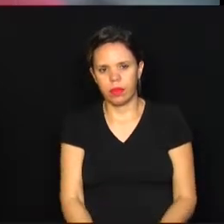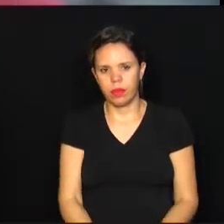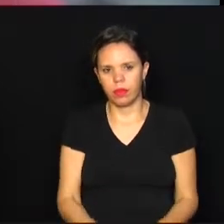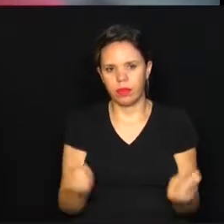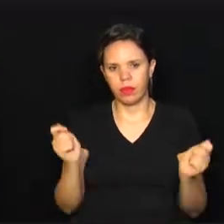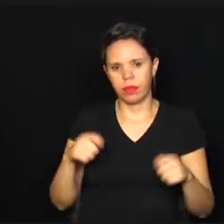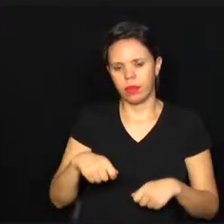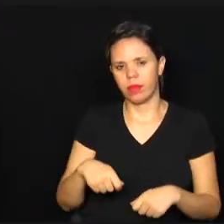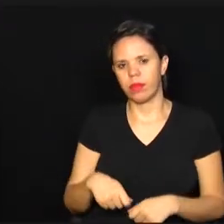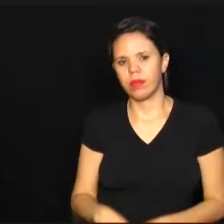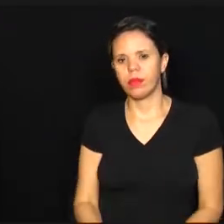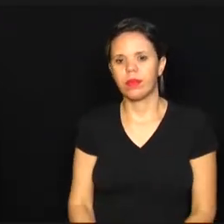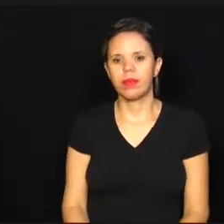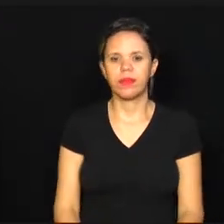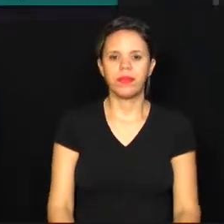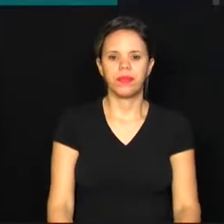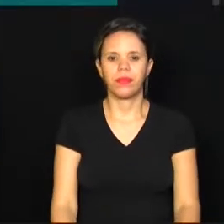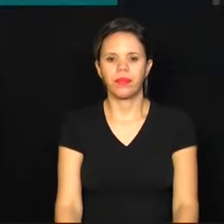dar certo.